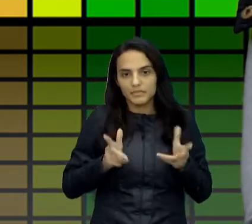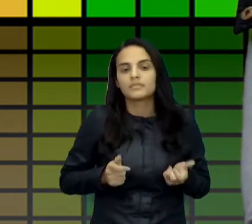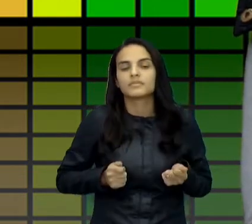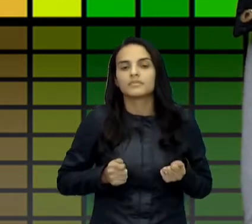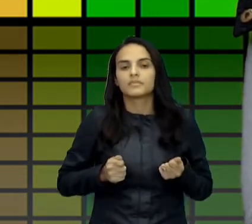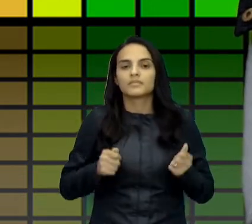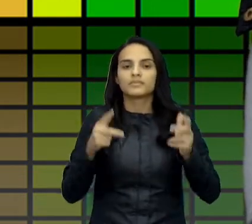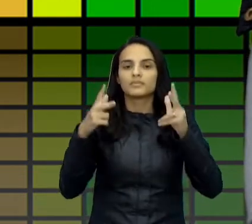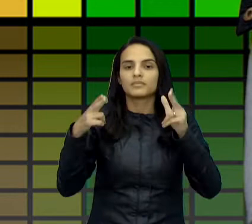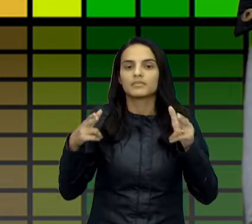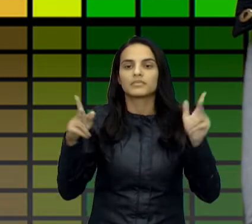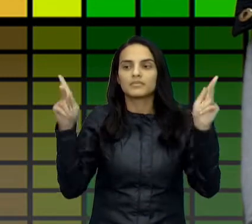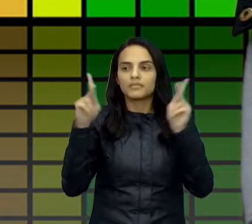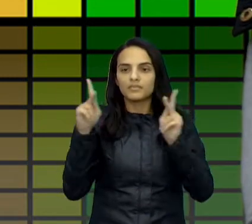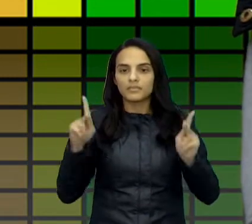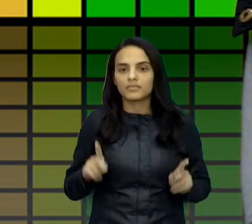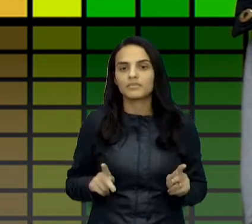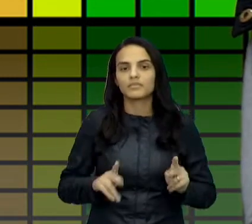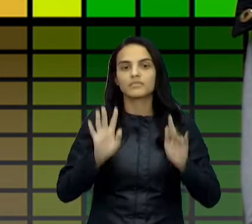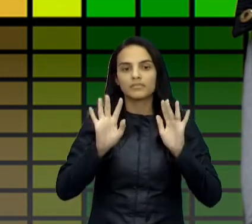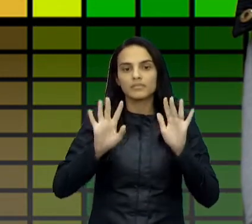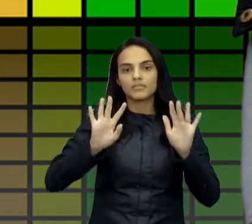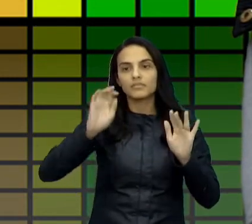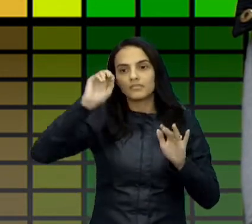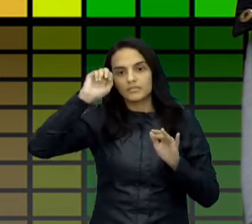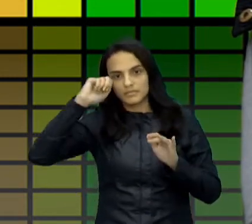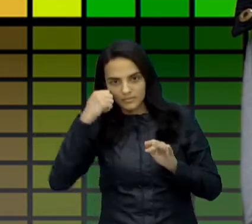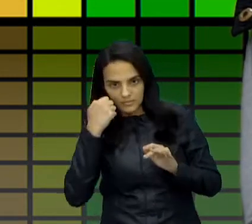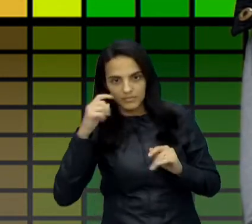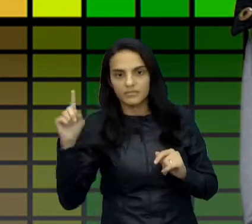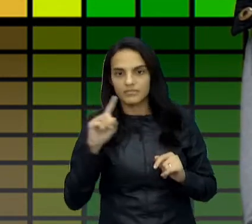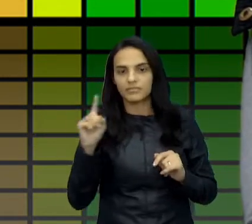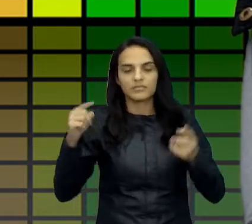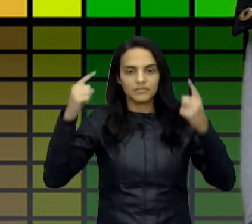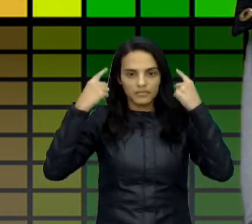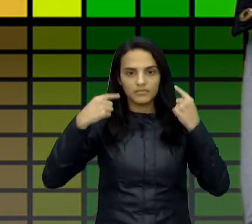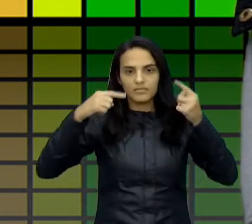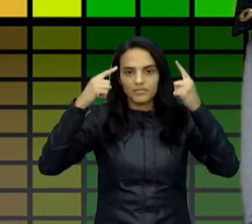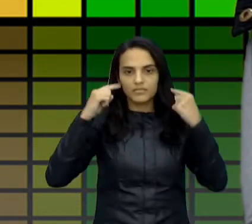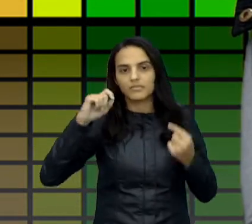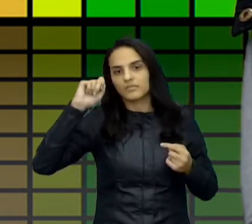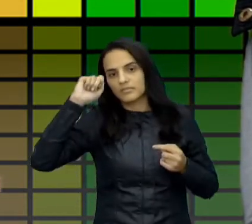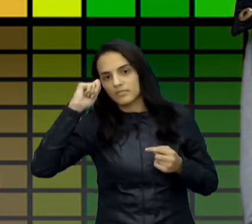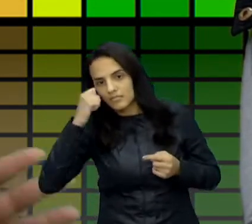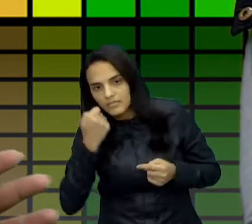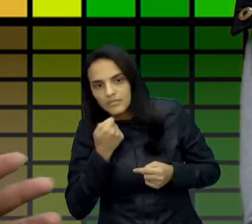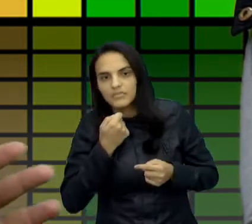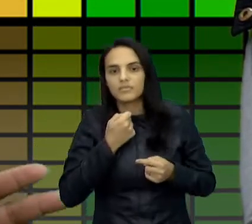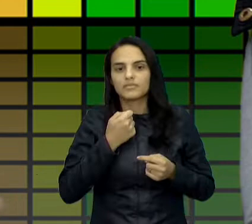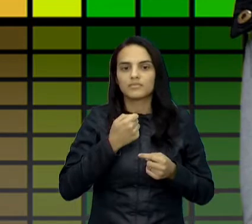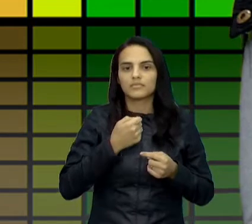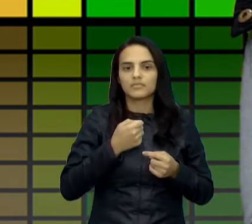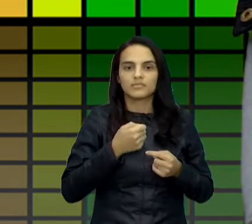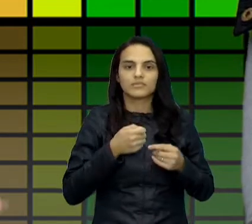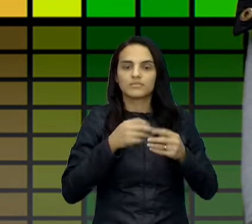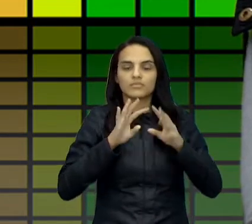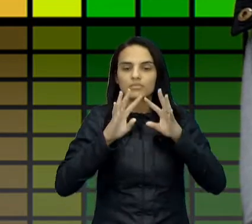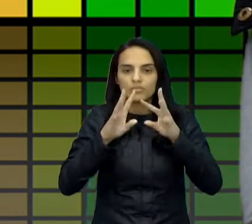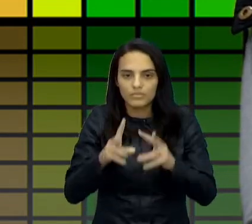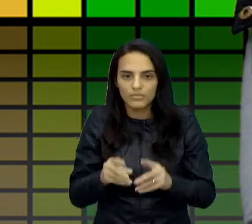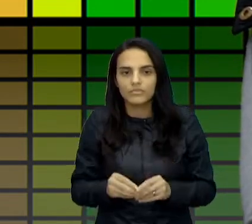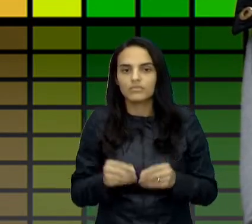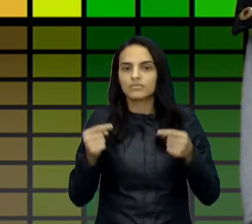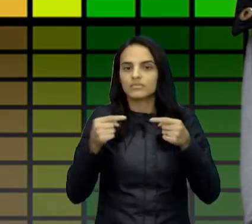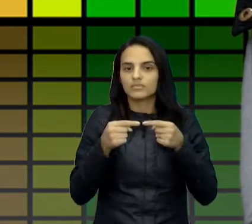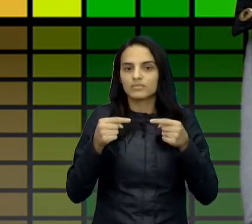aí como paz ou suave, mas se for negro, não. Então ovelha negra, tudo que é negro, lista negra, né? Então eles